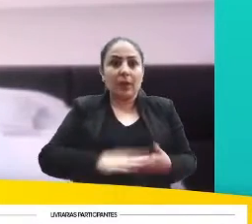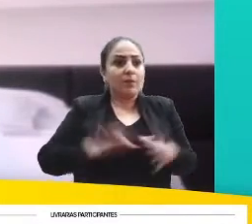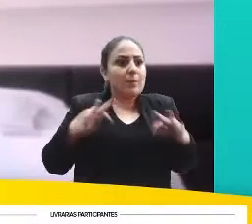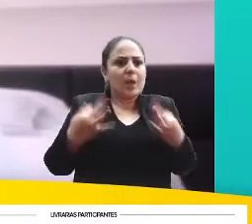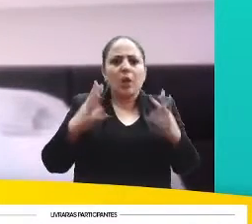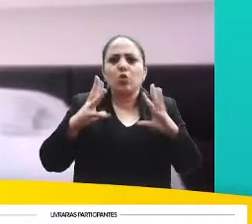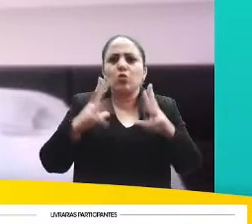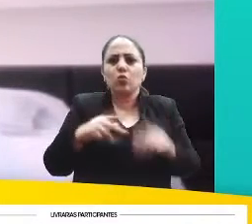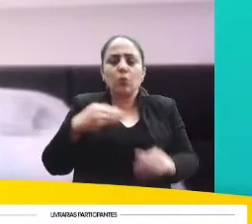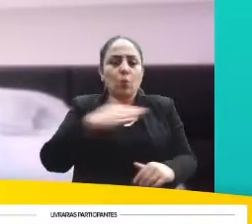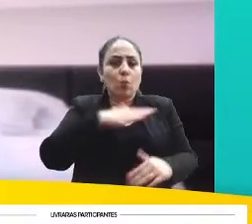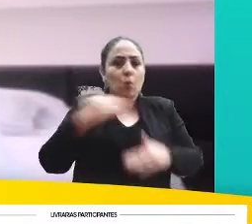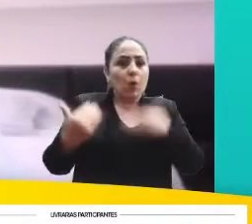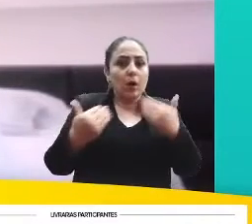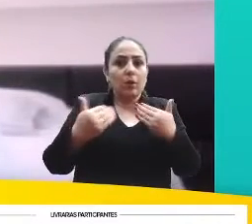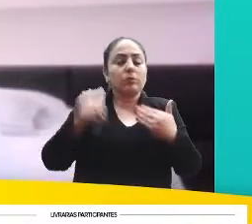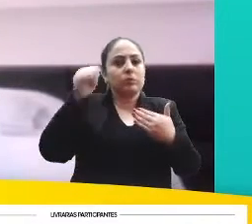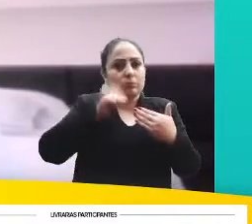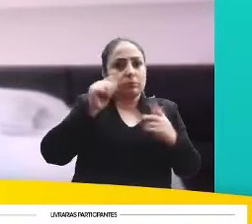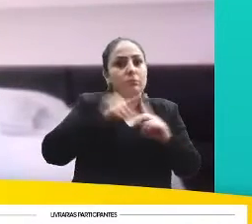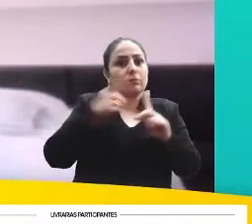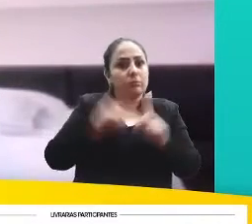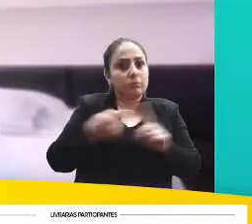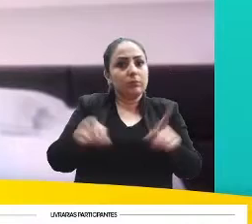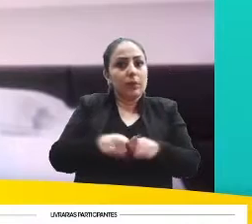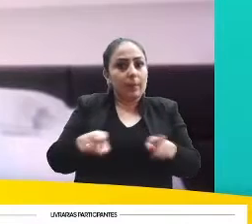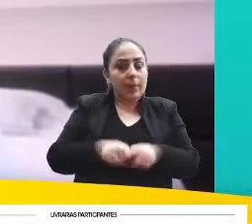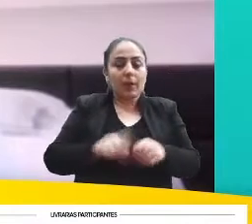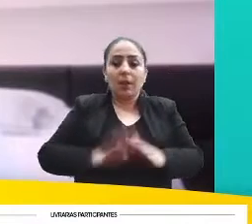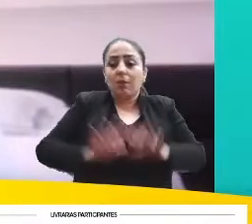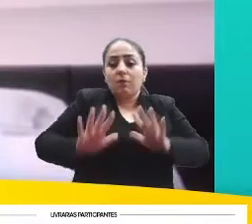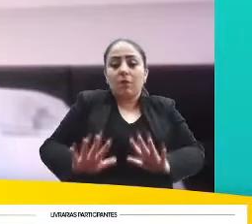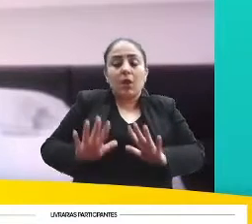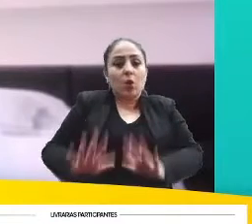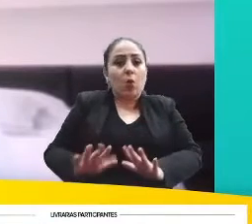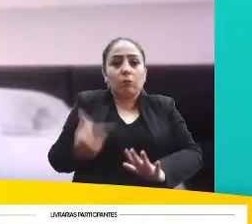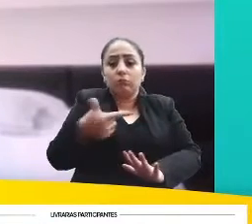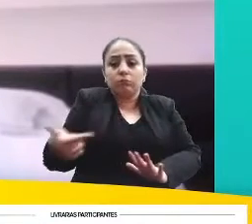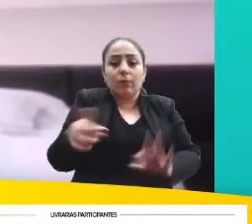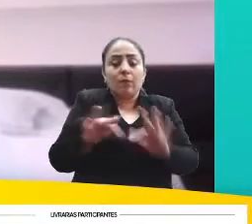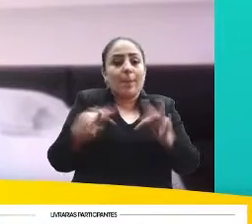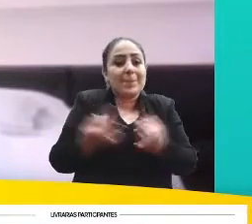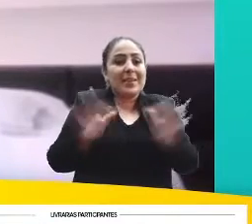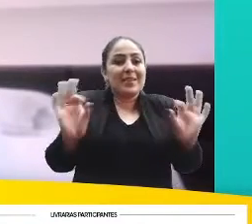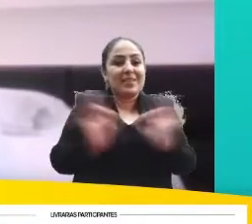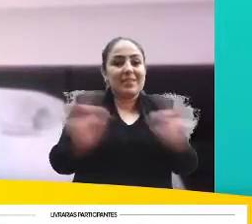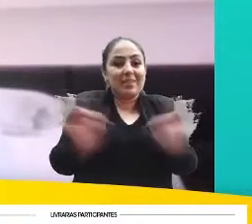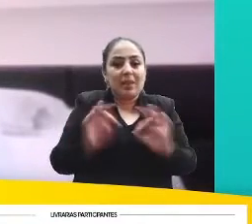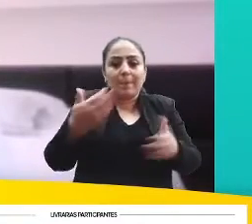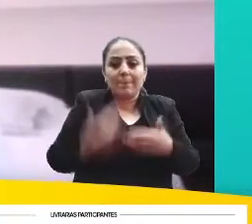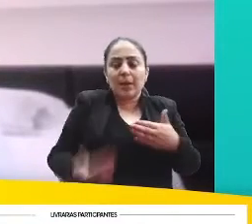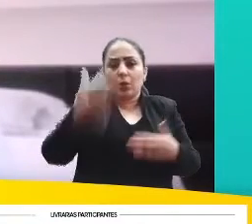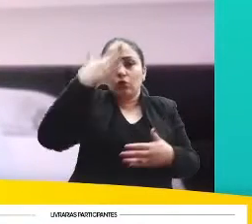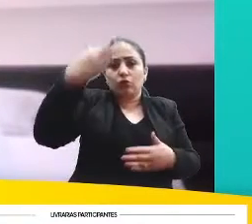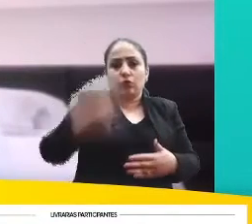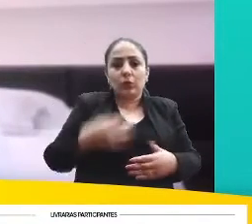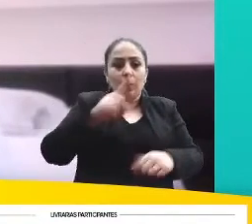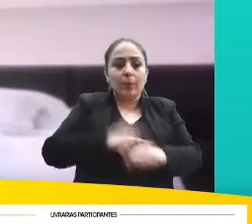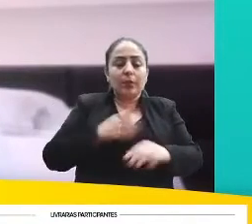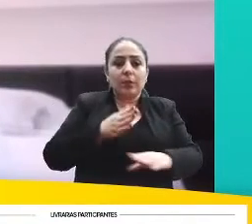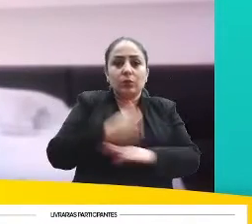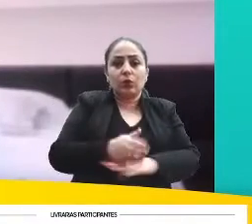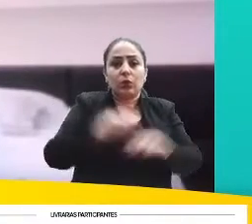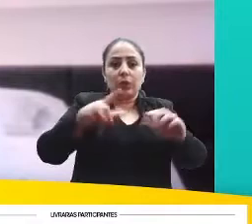toda morreu, inclusive a mulher grávida. Ele ficou sem a família. Ele perdeu a dignidade quando ele entrou no